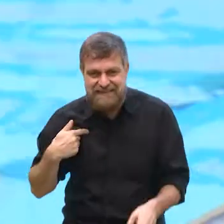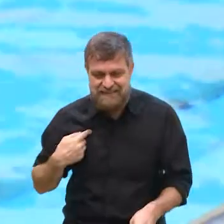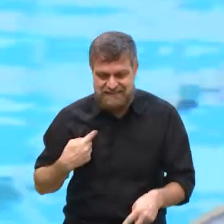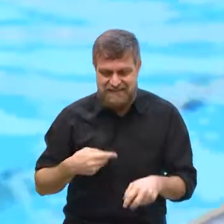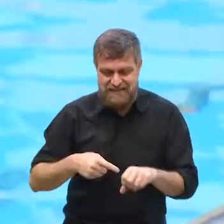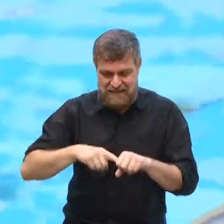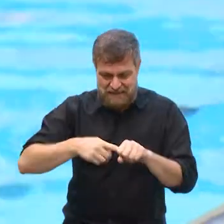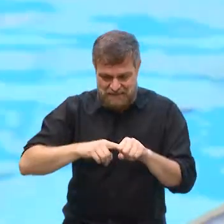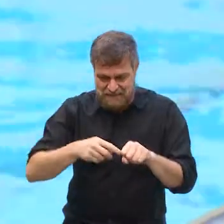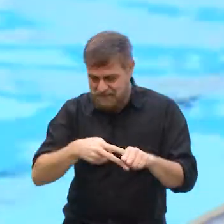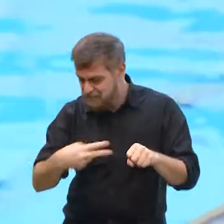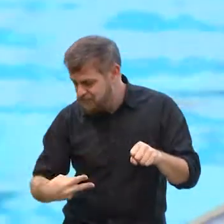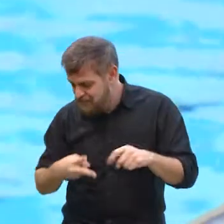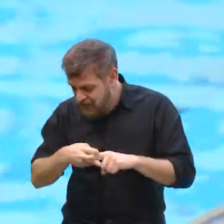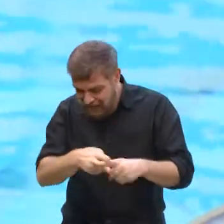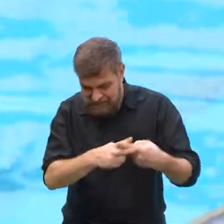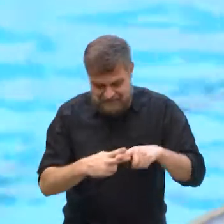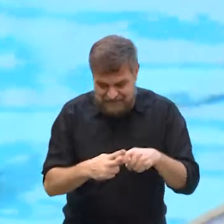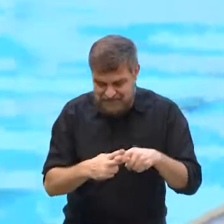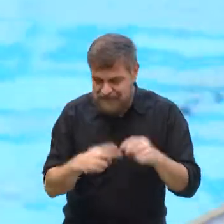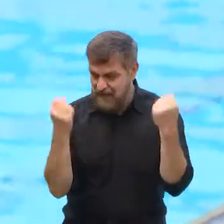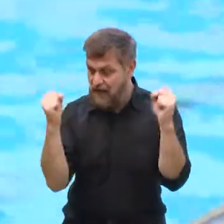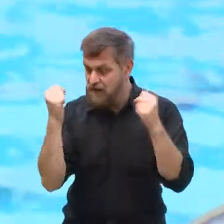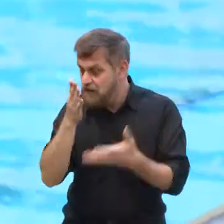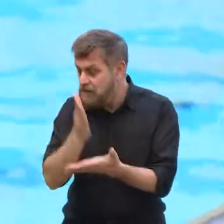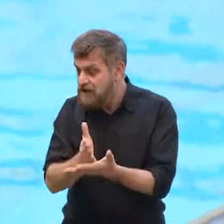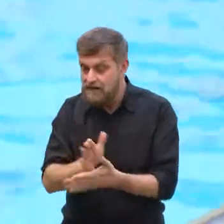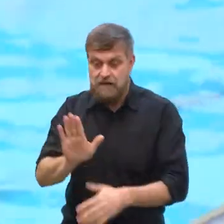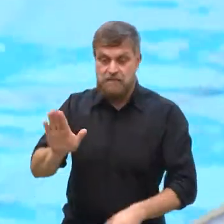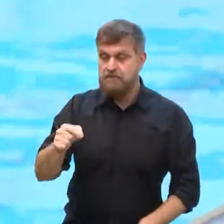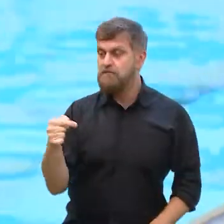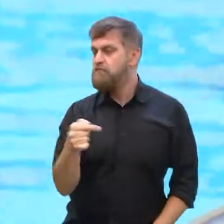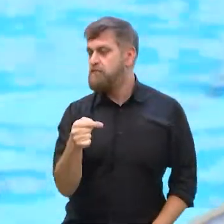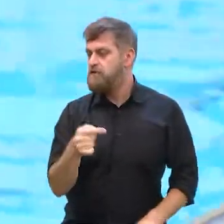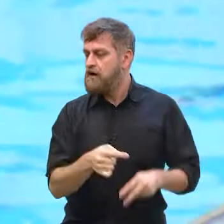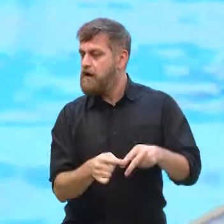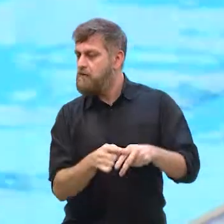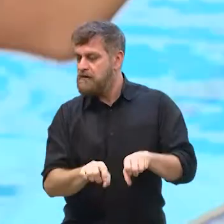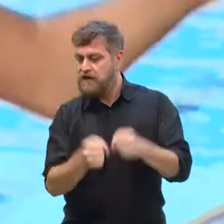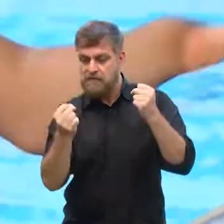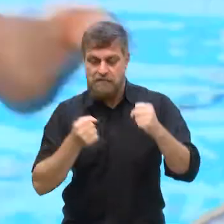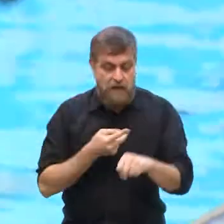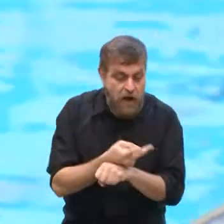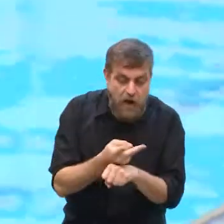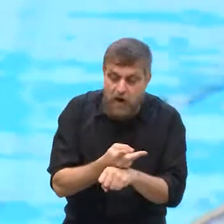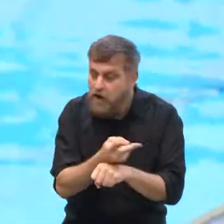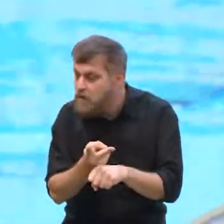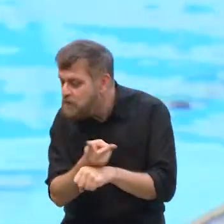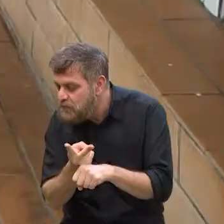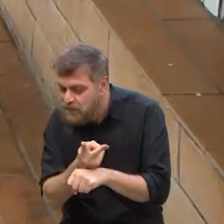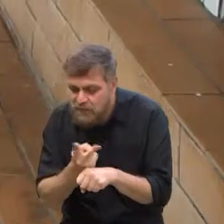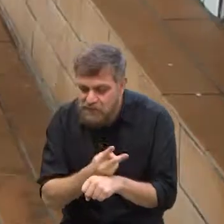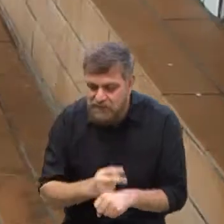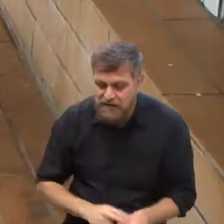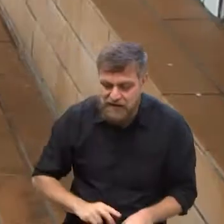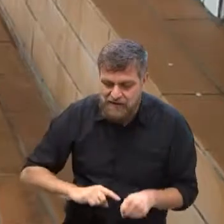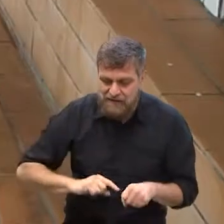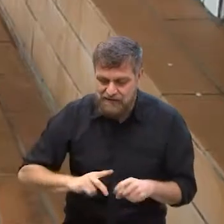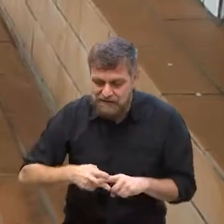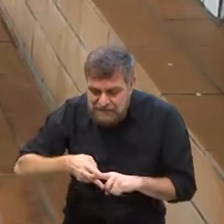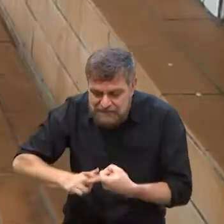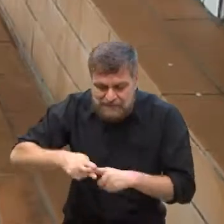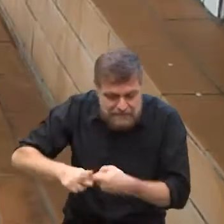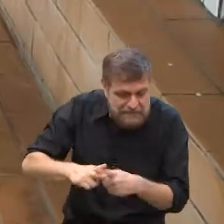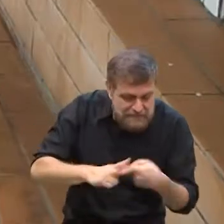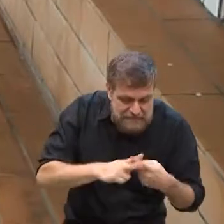um parafuso, né? Aí parava a aula de educação física, o professor, para! Vamos achar o parafuso do Daniel, entendeu? Então, parava